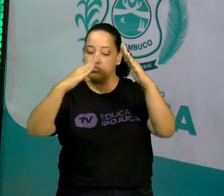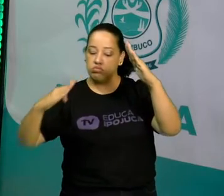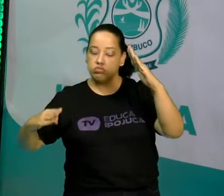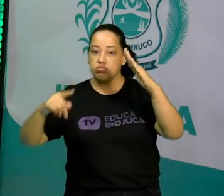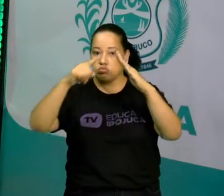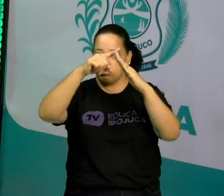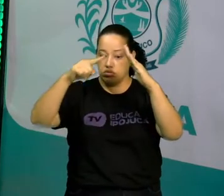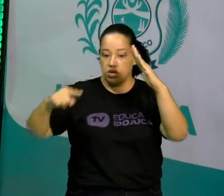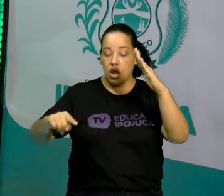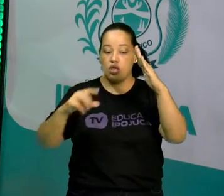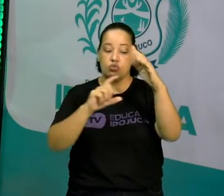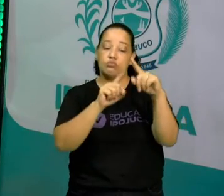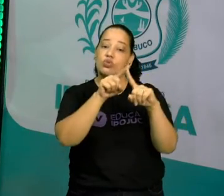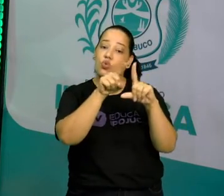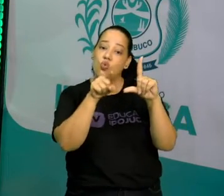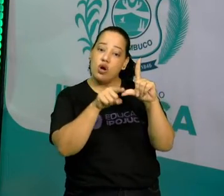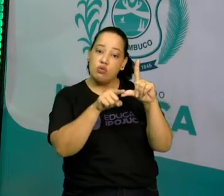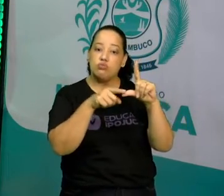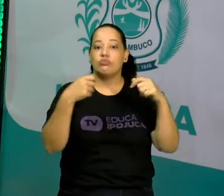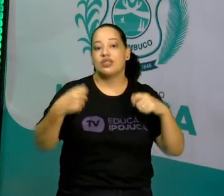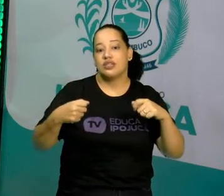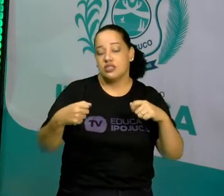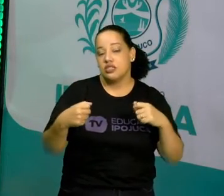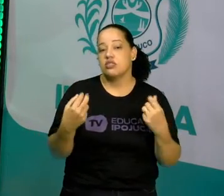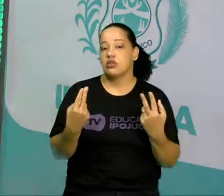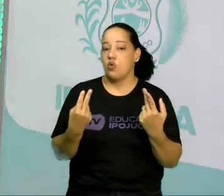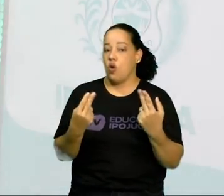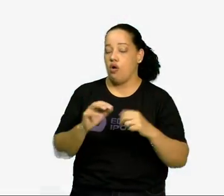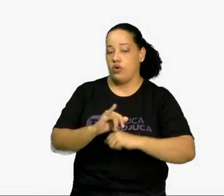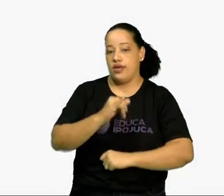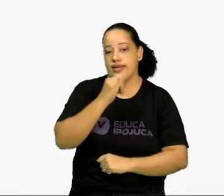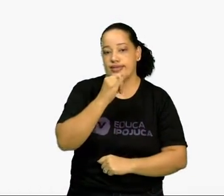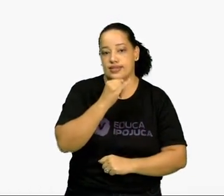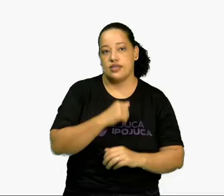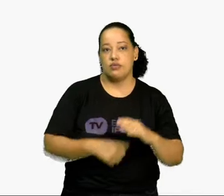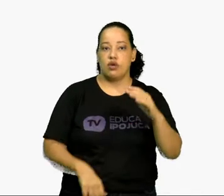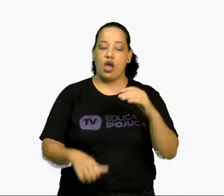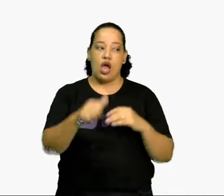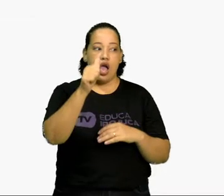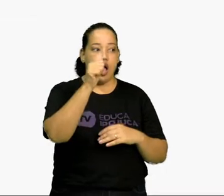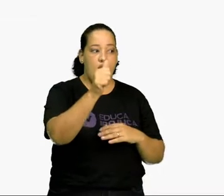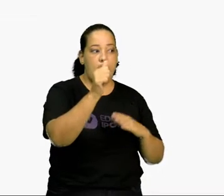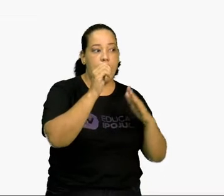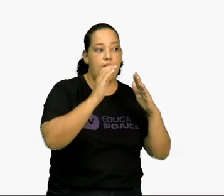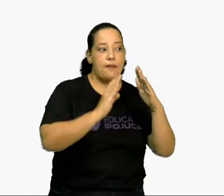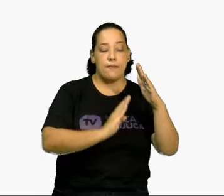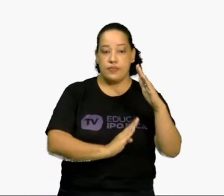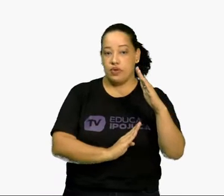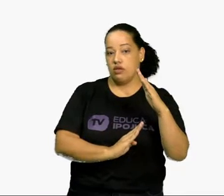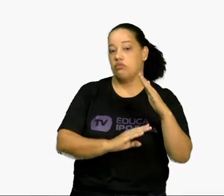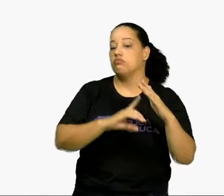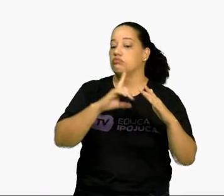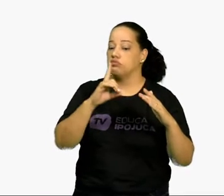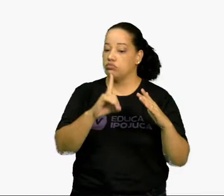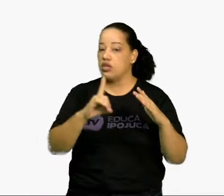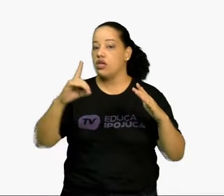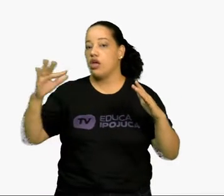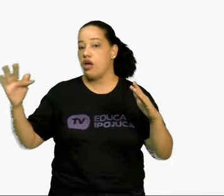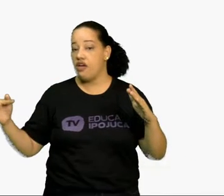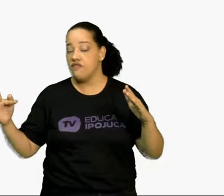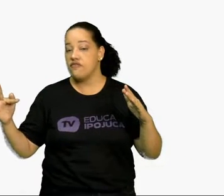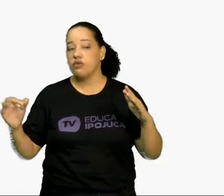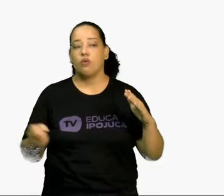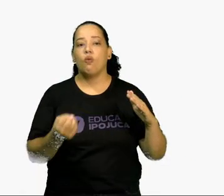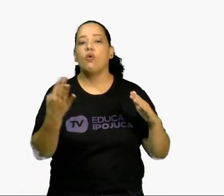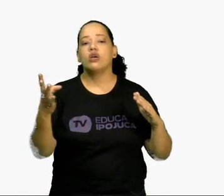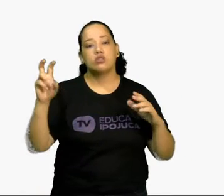ver ali na prática? Veja que o lado AB é congruente a DF. AB mede 5 e DF